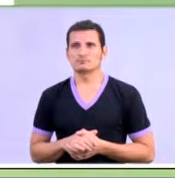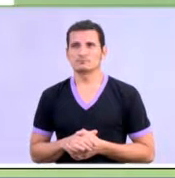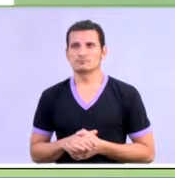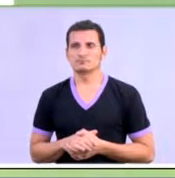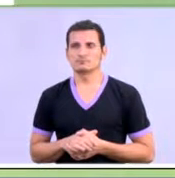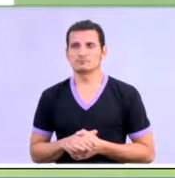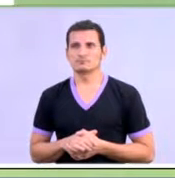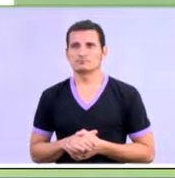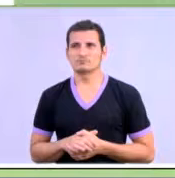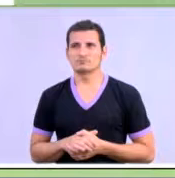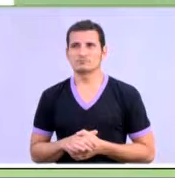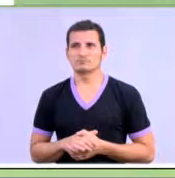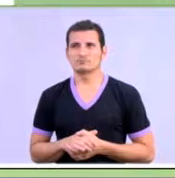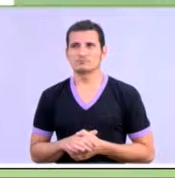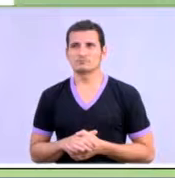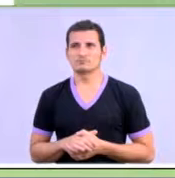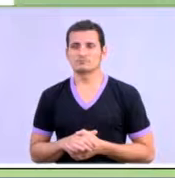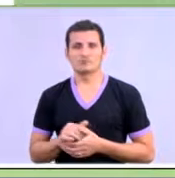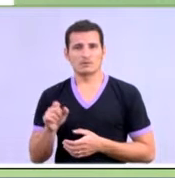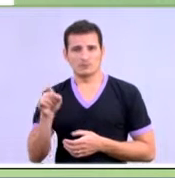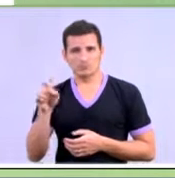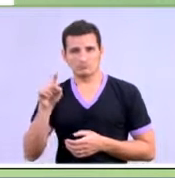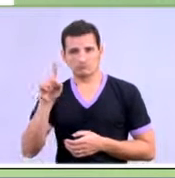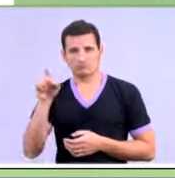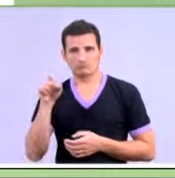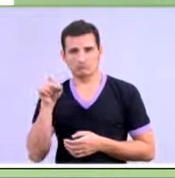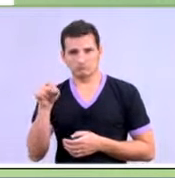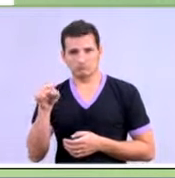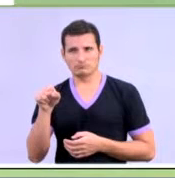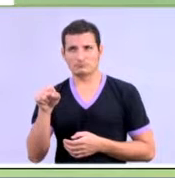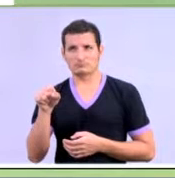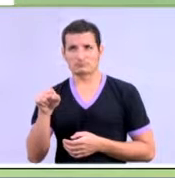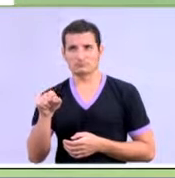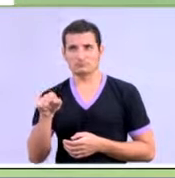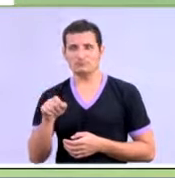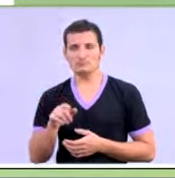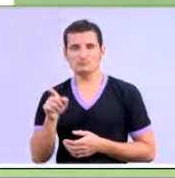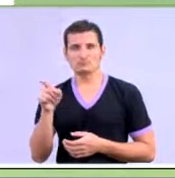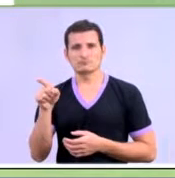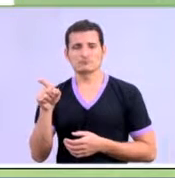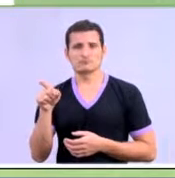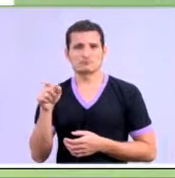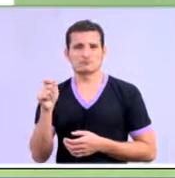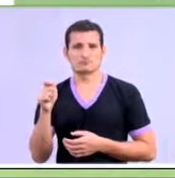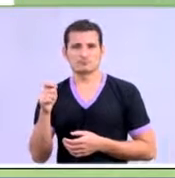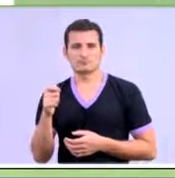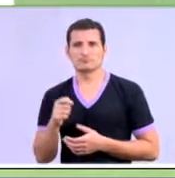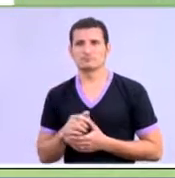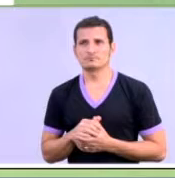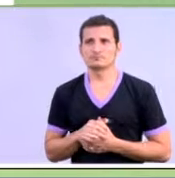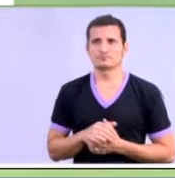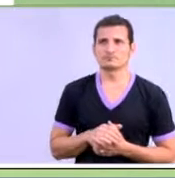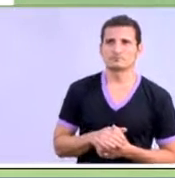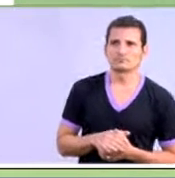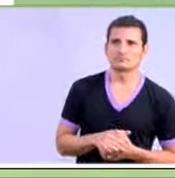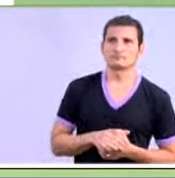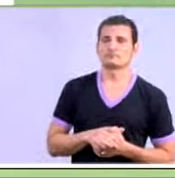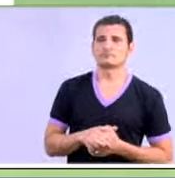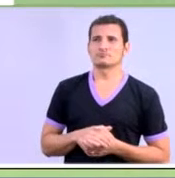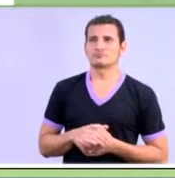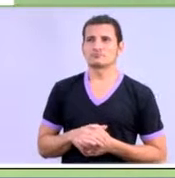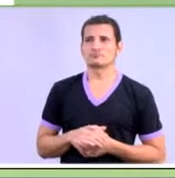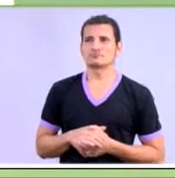Essa interrogação, ela tem que passar, essas interrogações têm que serem passadas. Passadas como? Tem que